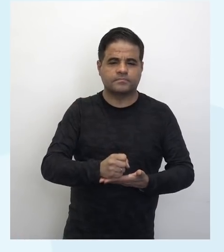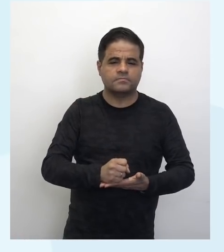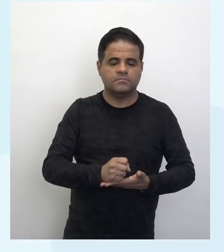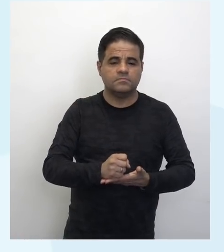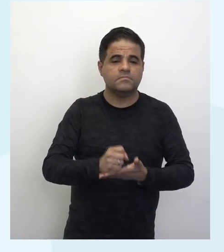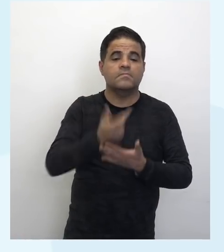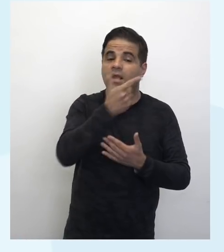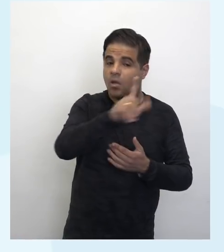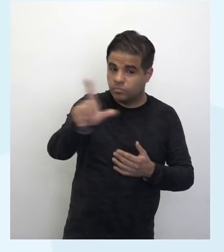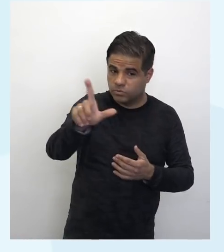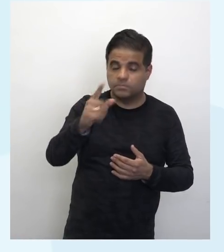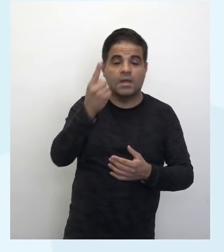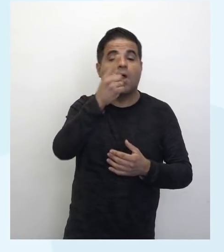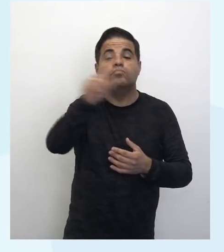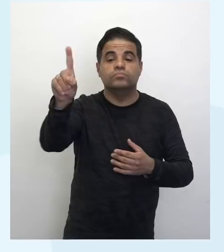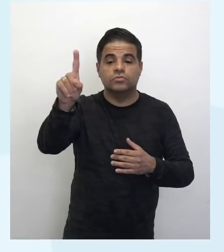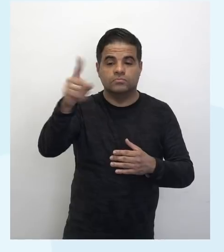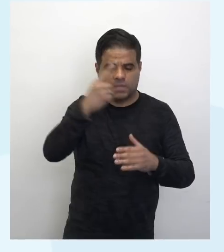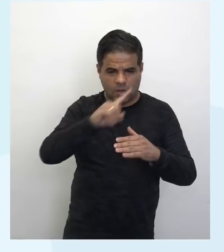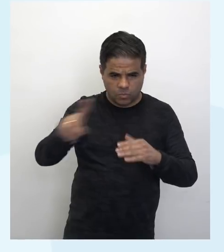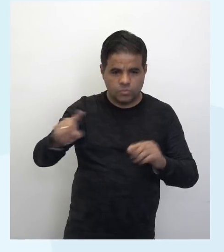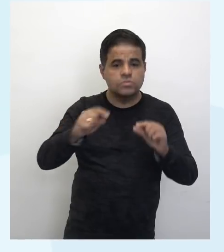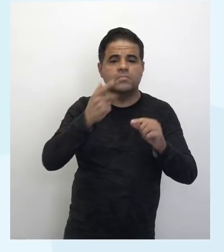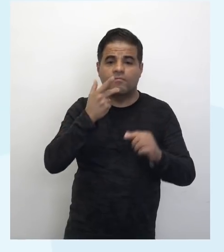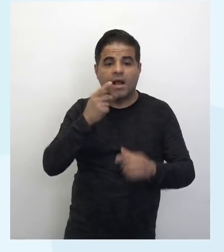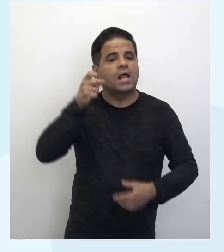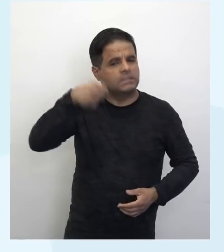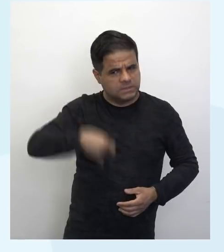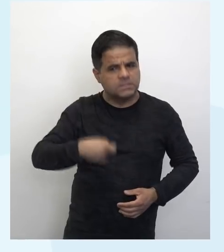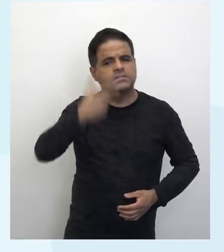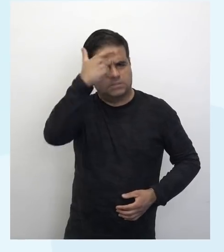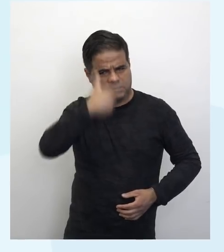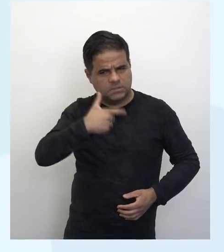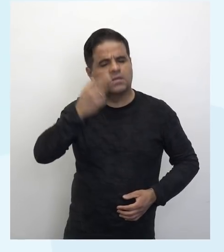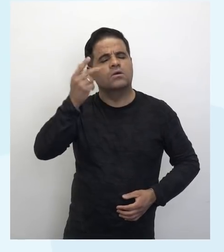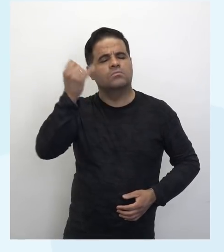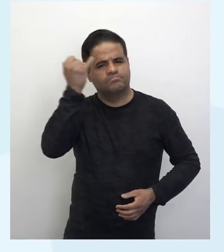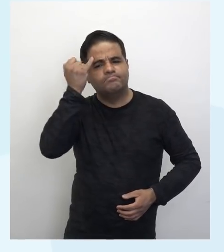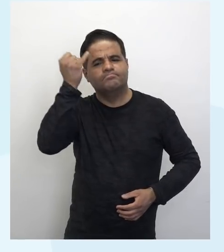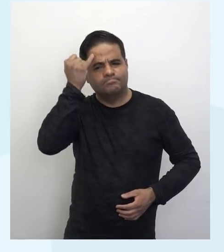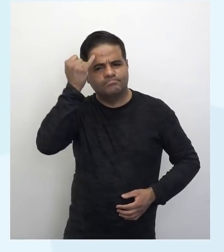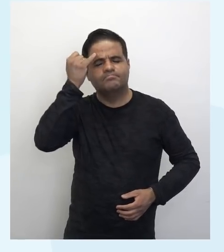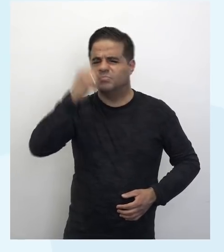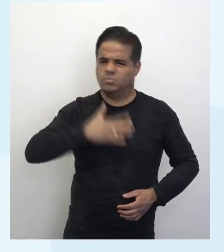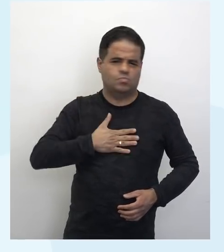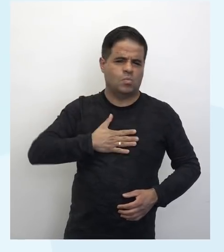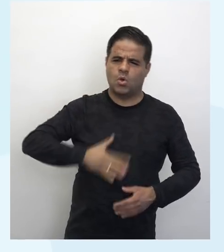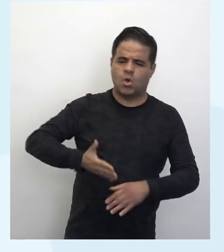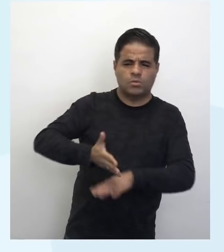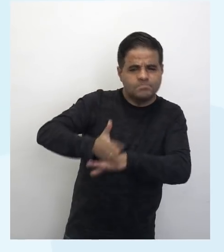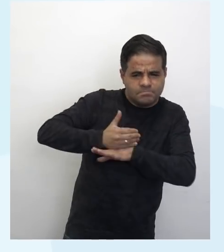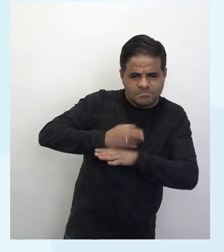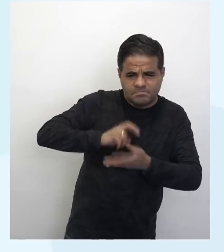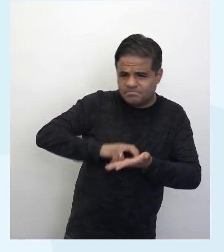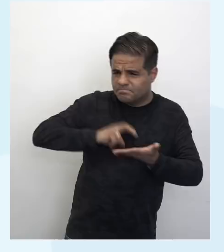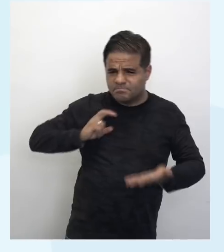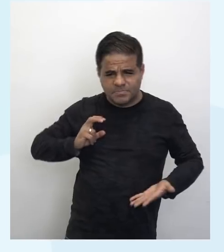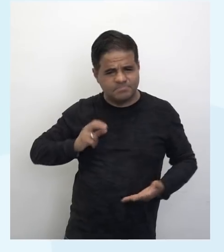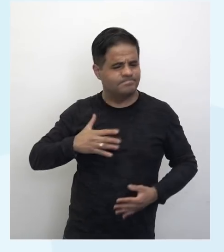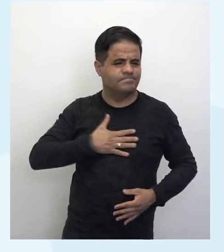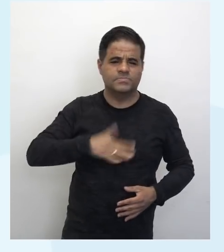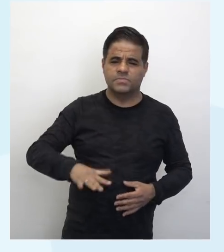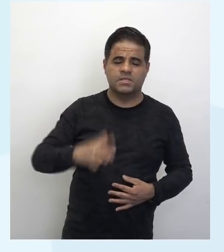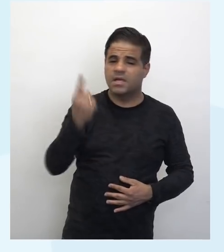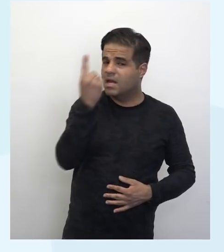Mas tem a última lá. A última fala que sim, sou preguiçosa, sim, não gosto de acordar cedo. Então, ela é a